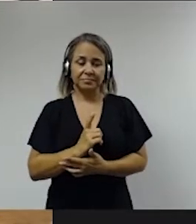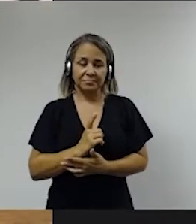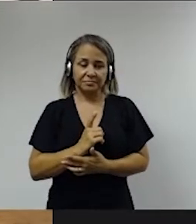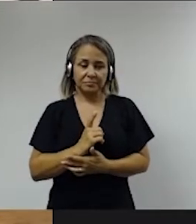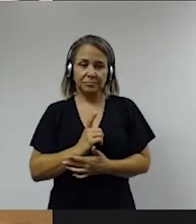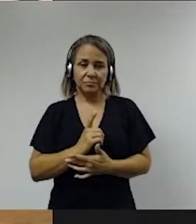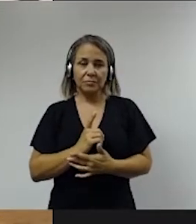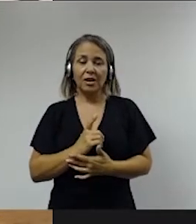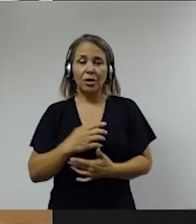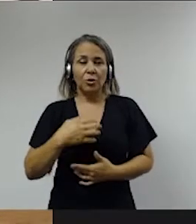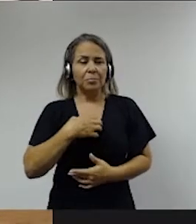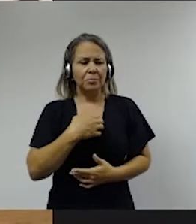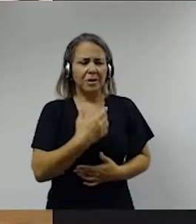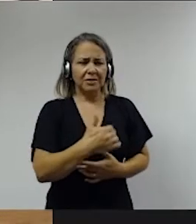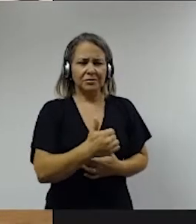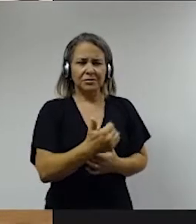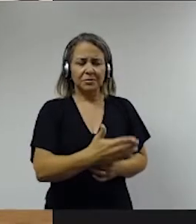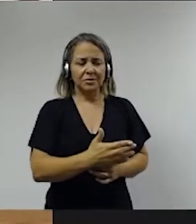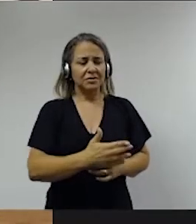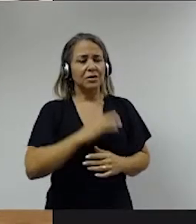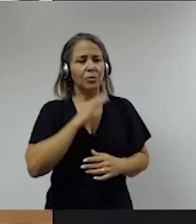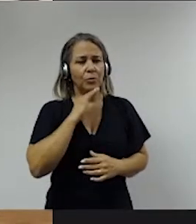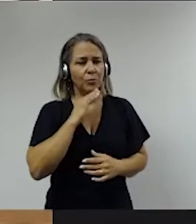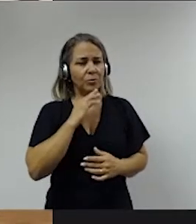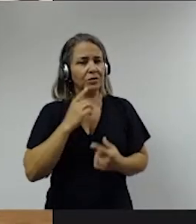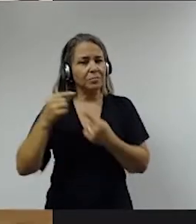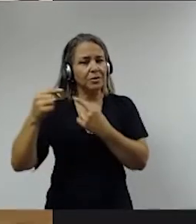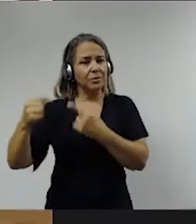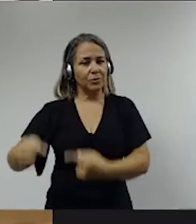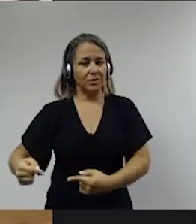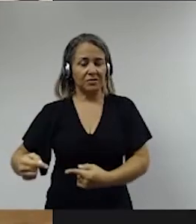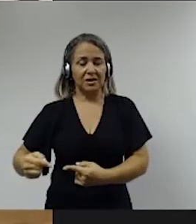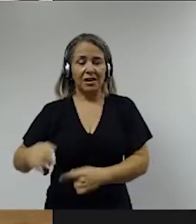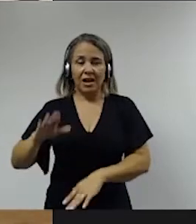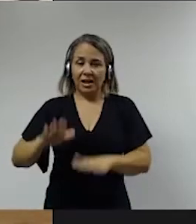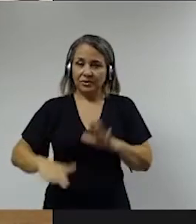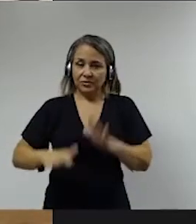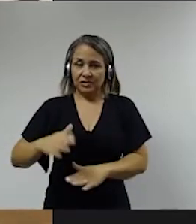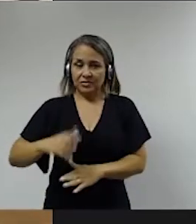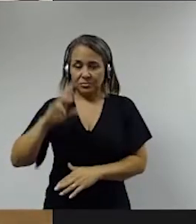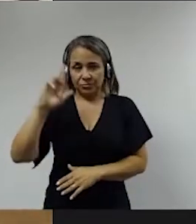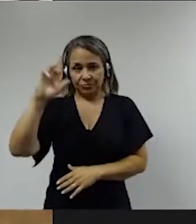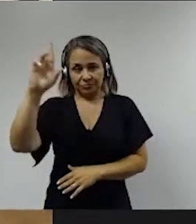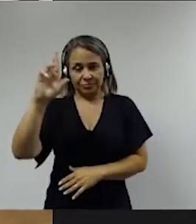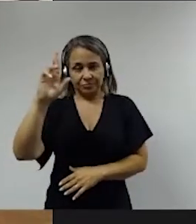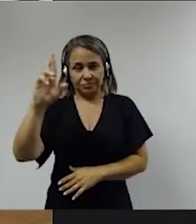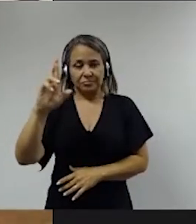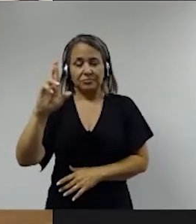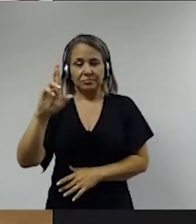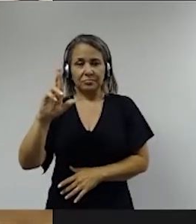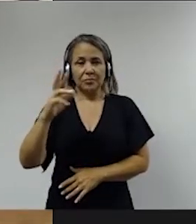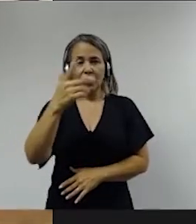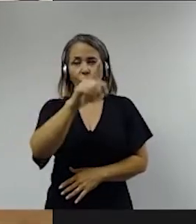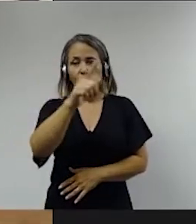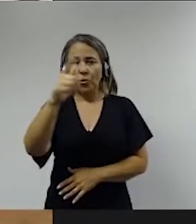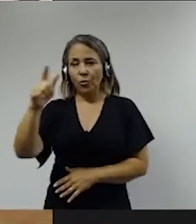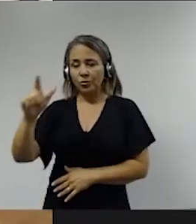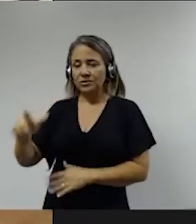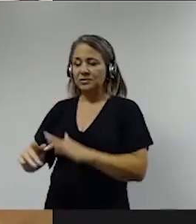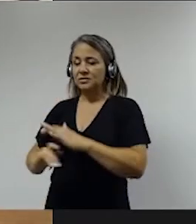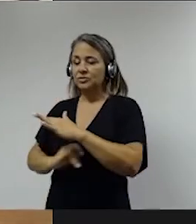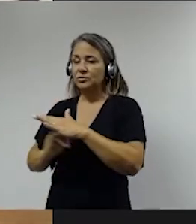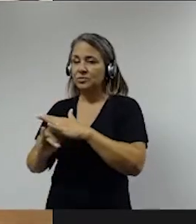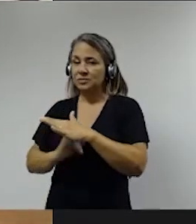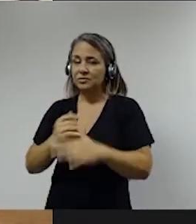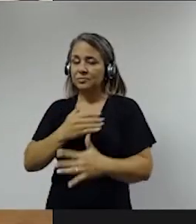um impacto a médio e longo prazo muito ruim para a concorrência, né? E, às vezes, a autoridade, não só a autoridade institucional, mas outras instituições